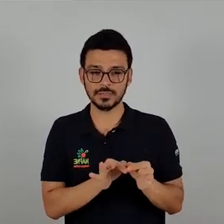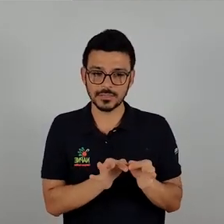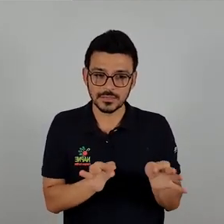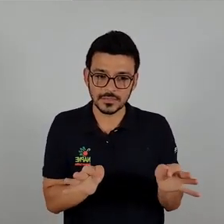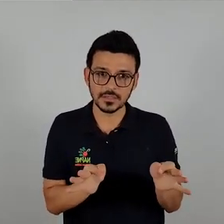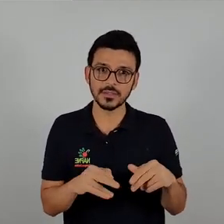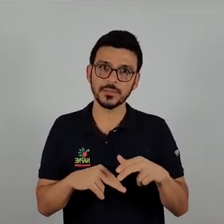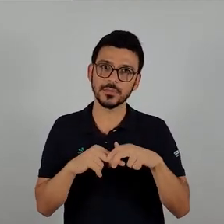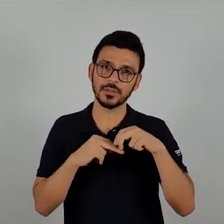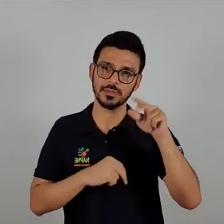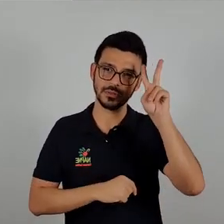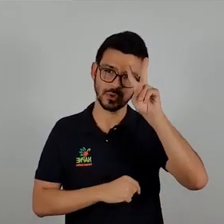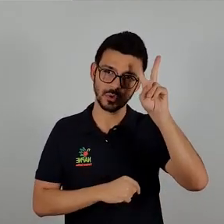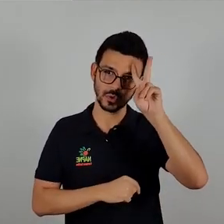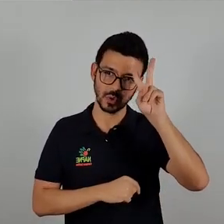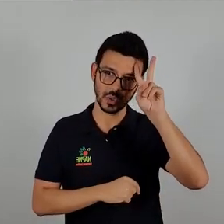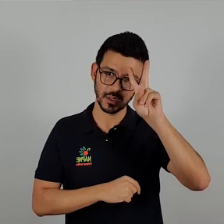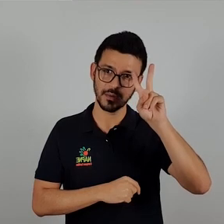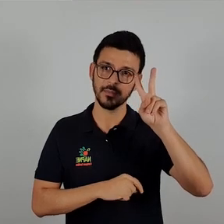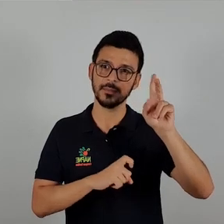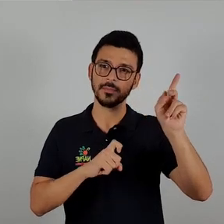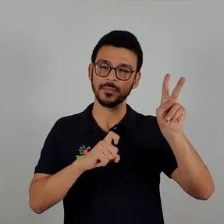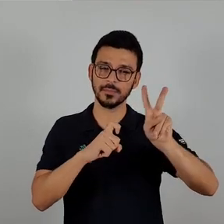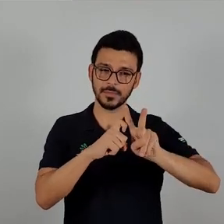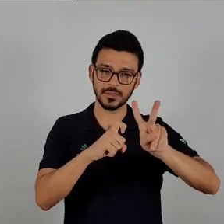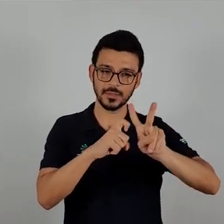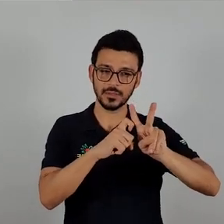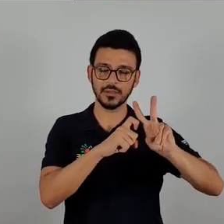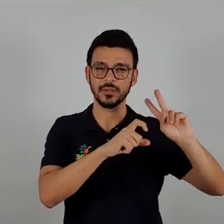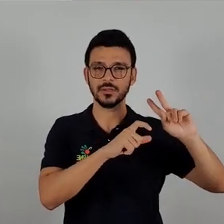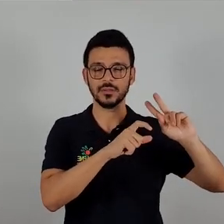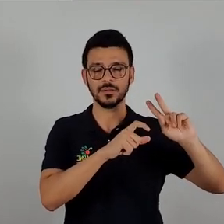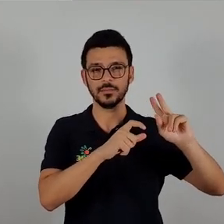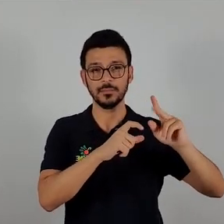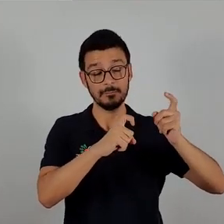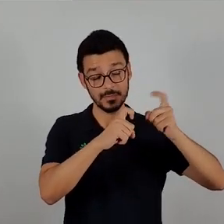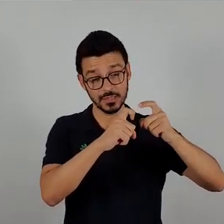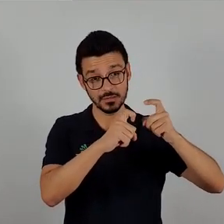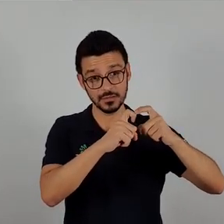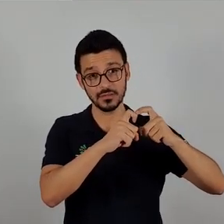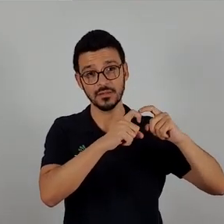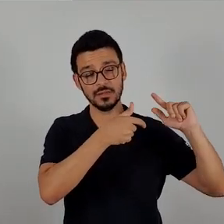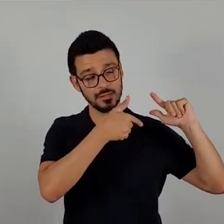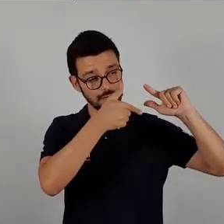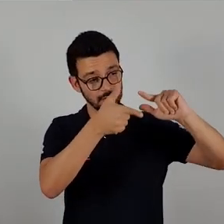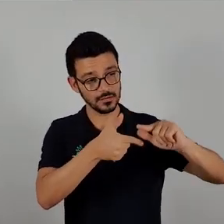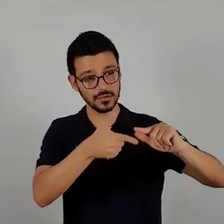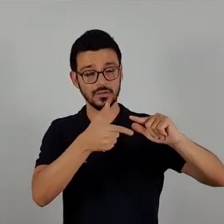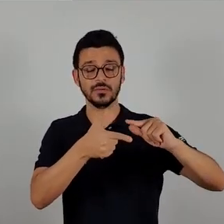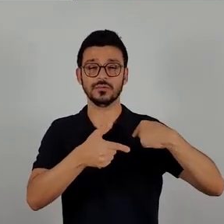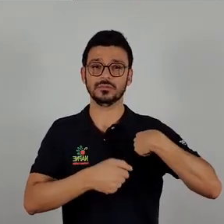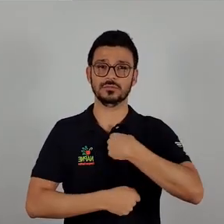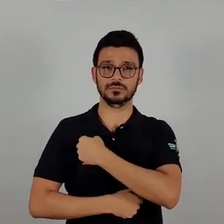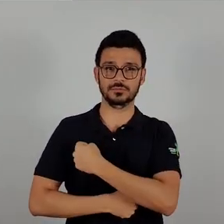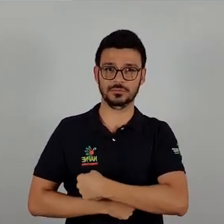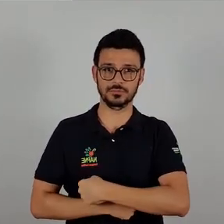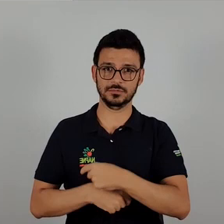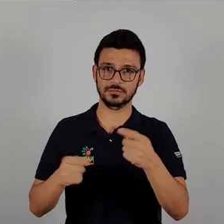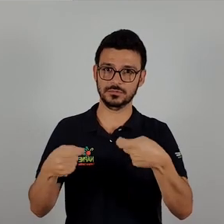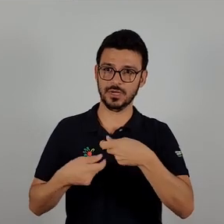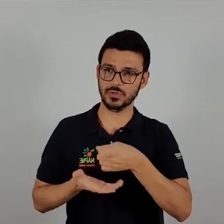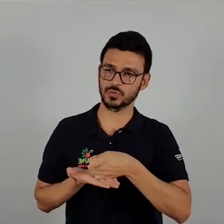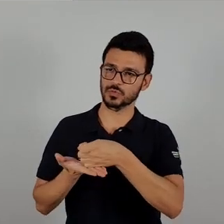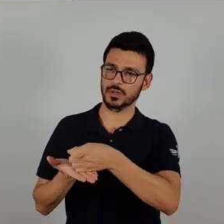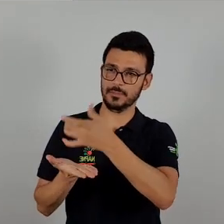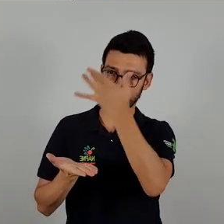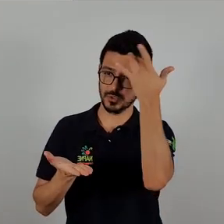possa ajudar bastante as pessoas, os animais, e fazer um trabalho integrativo, que é o que a medicina de hoje está provando que estava